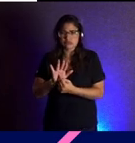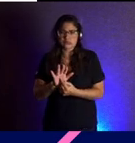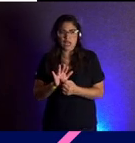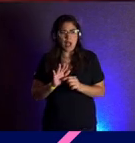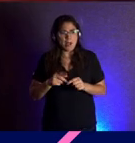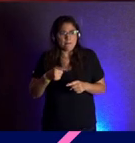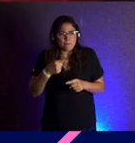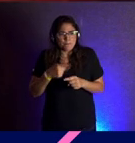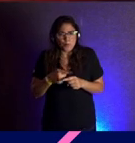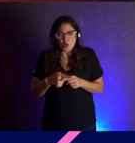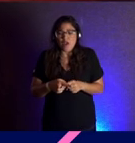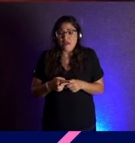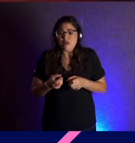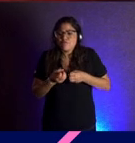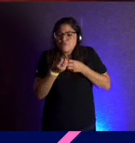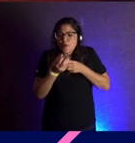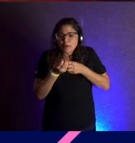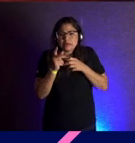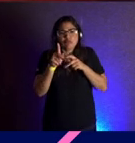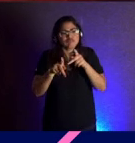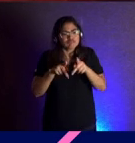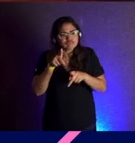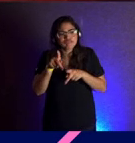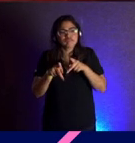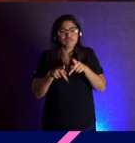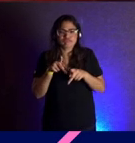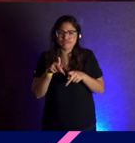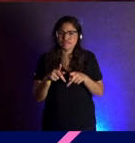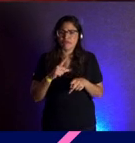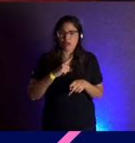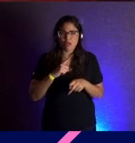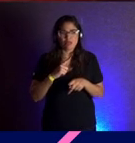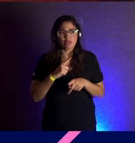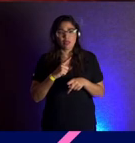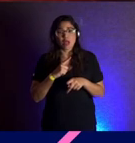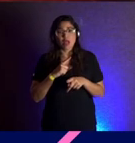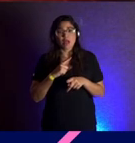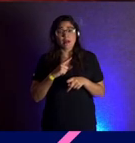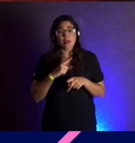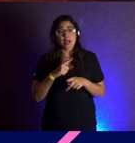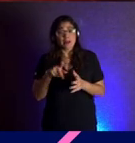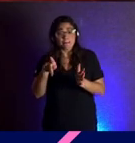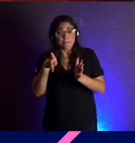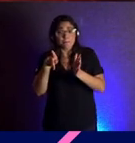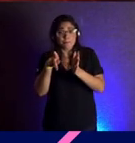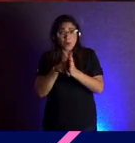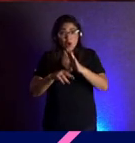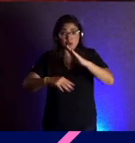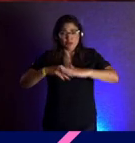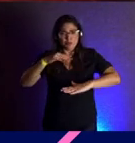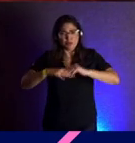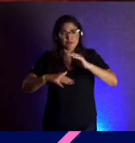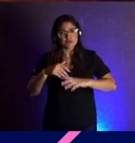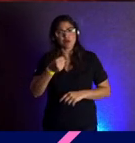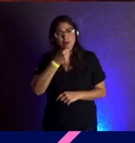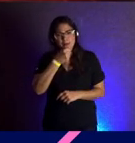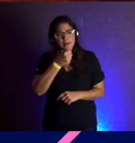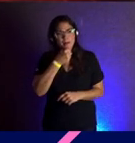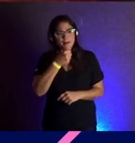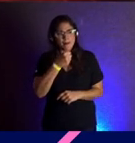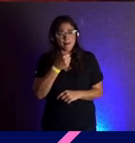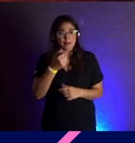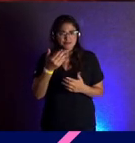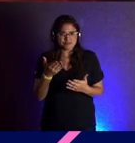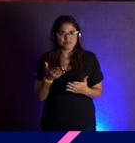população, tá? A informação está chegando via o trabalho do jornalismo, né? E aqui são as coisas do IPCC,